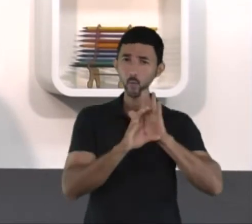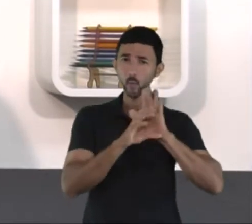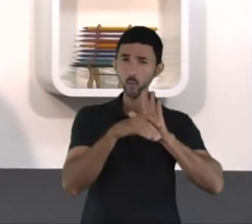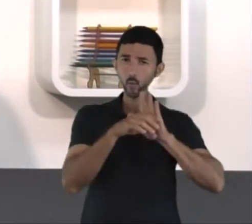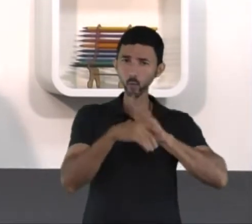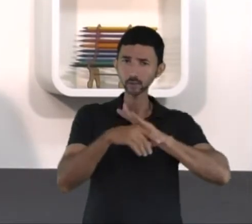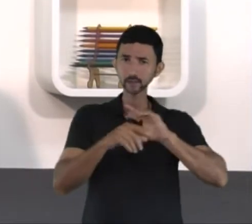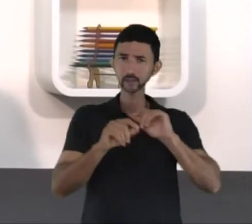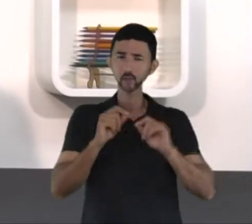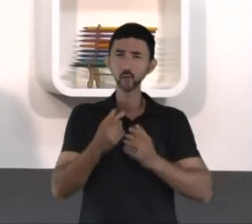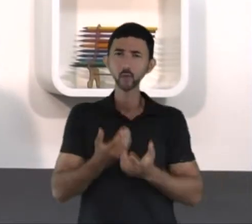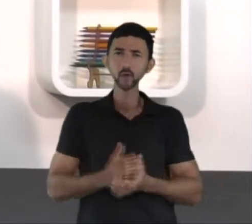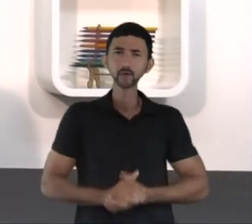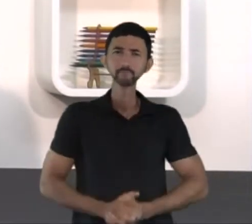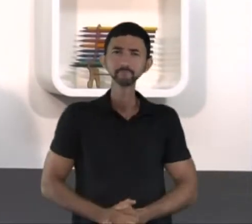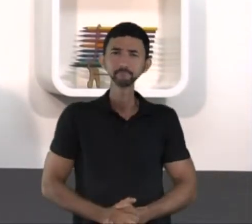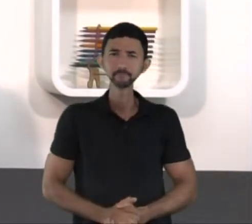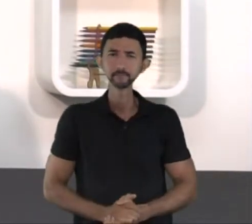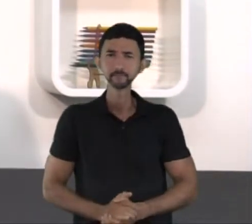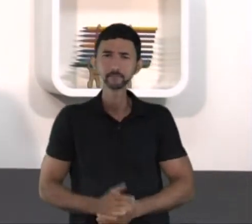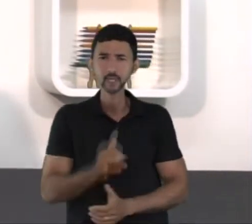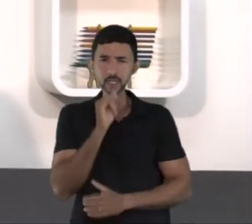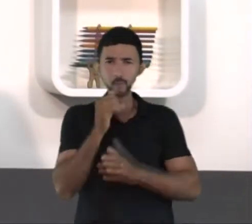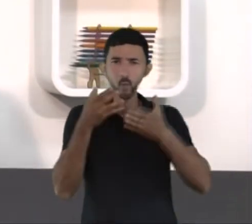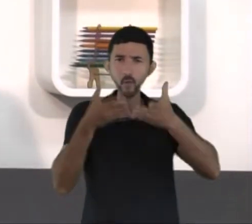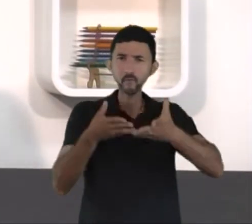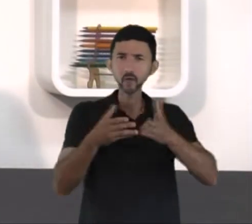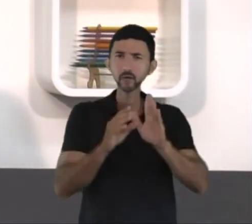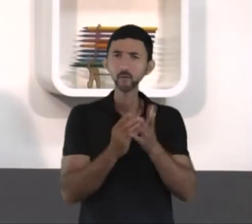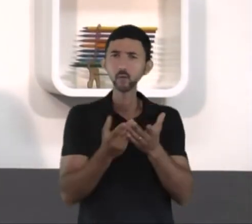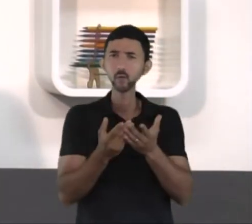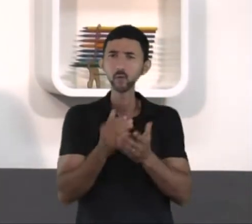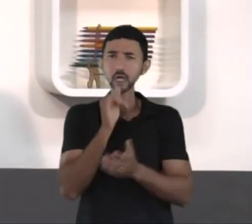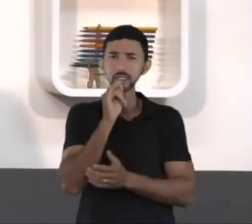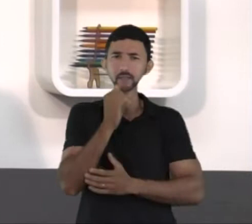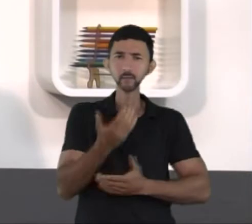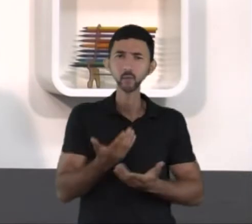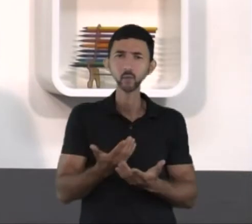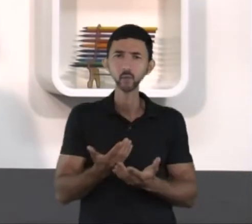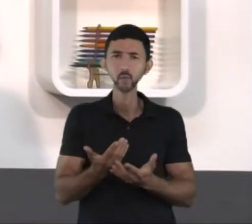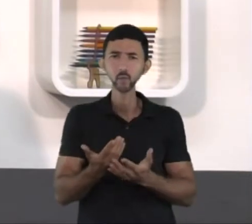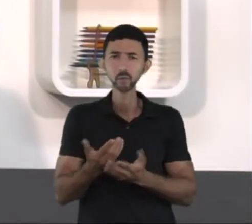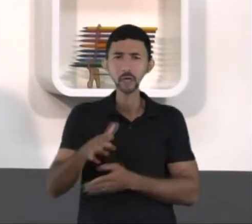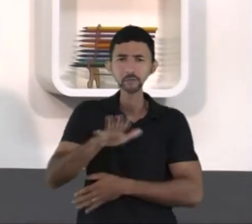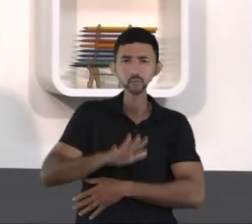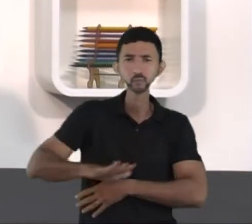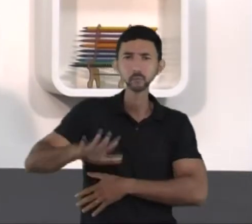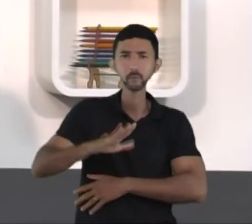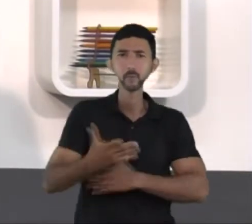conceitos, né, e direcionamos esses conceitos para um espaço